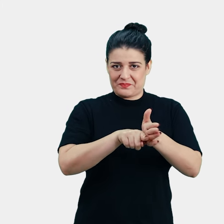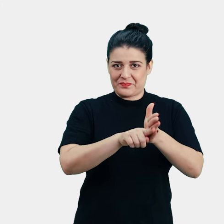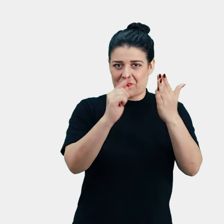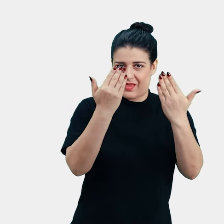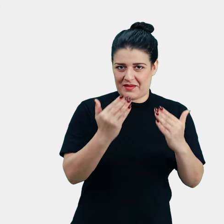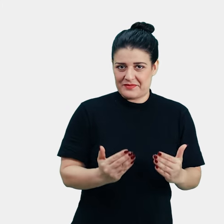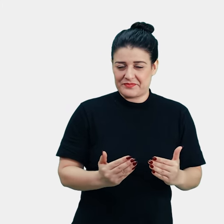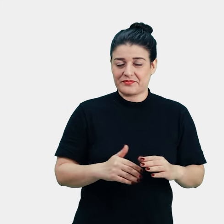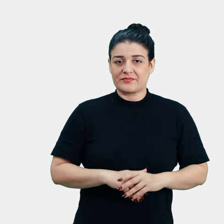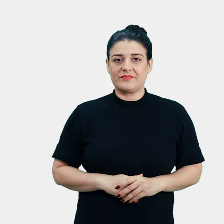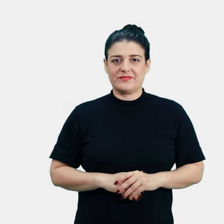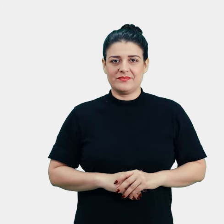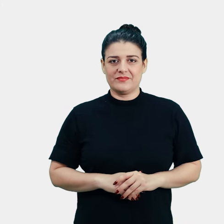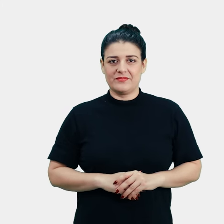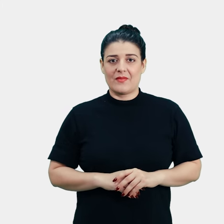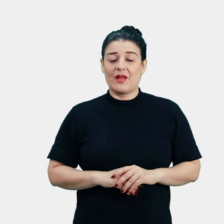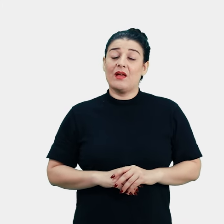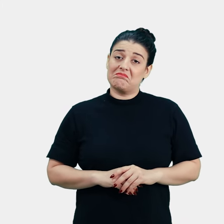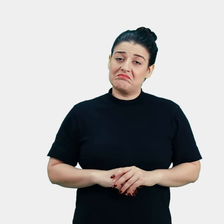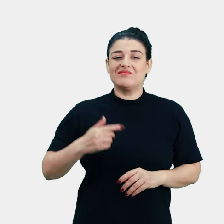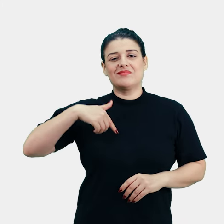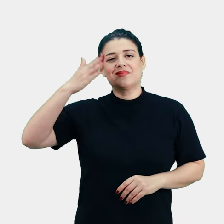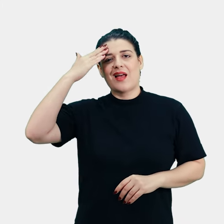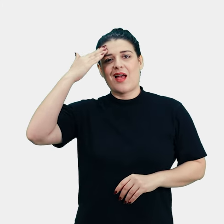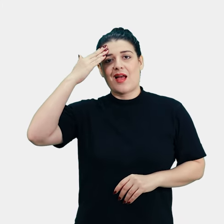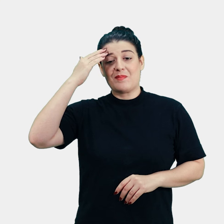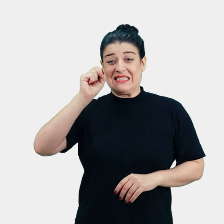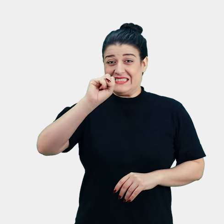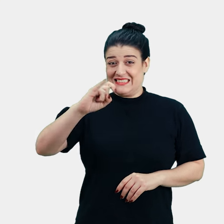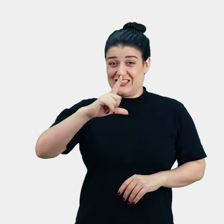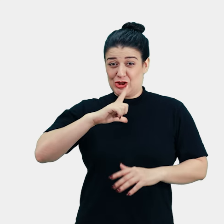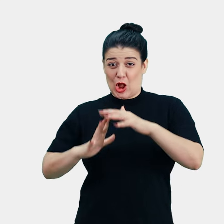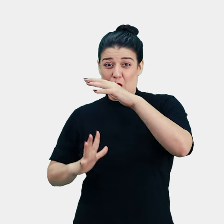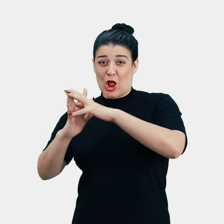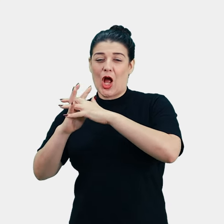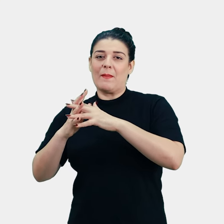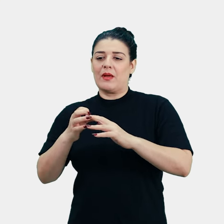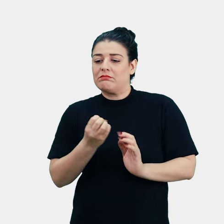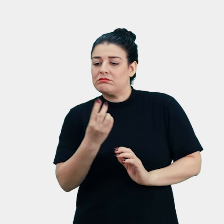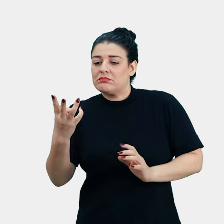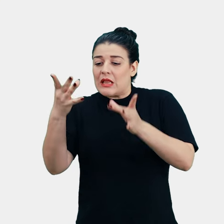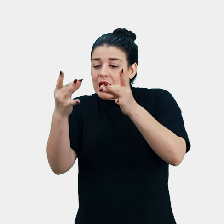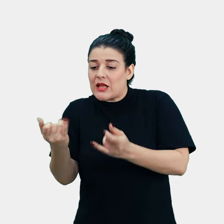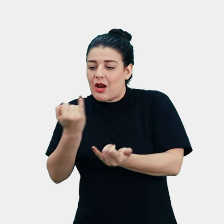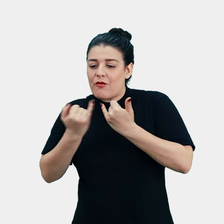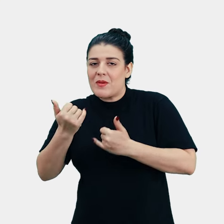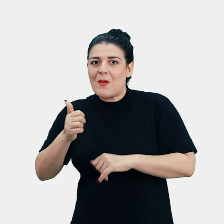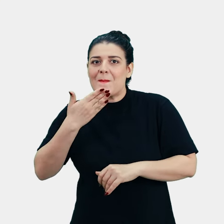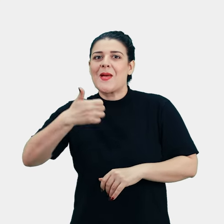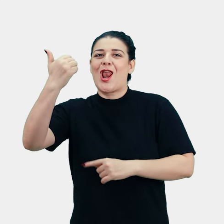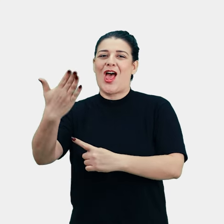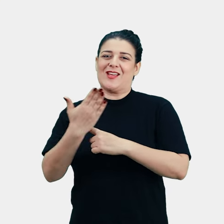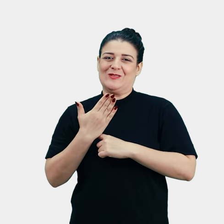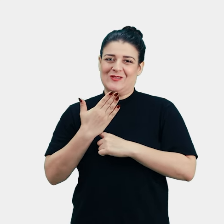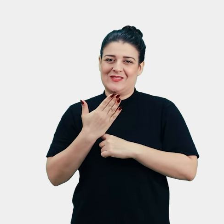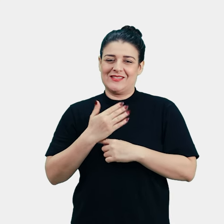tá? Mas a gente sabe que o poder da resolução nos auxilia. Então, por exemplo, a gente